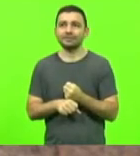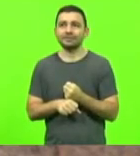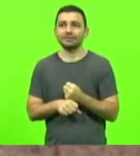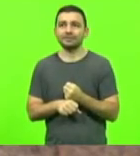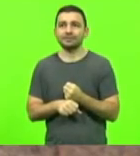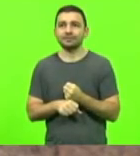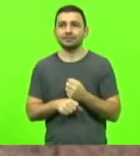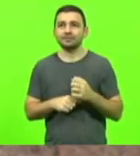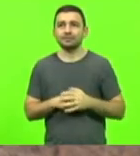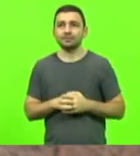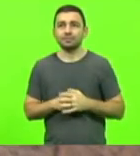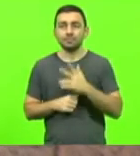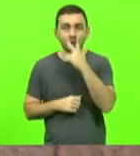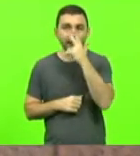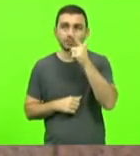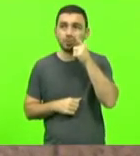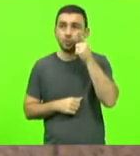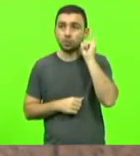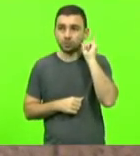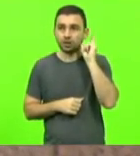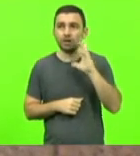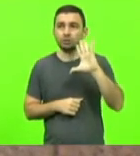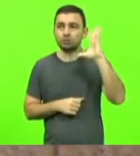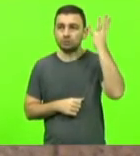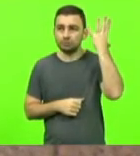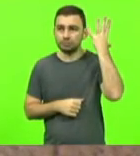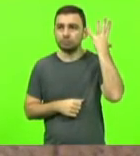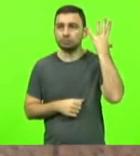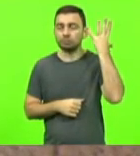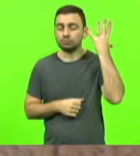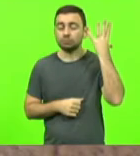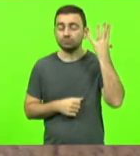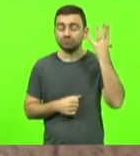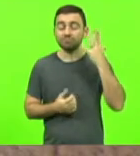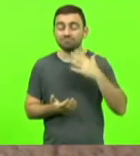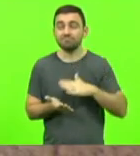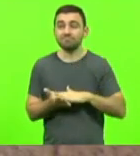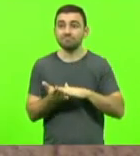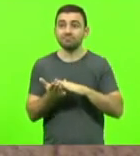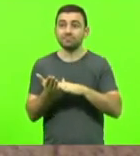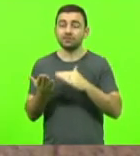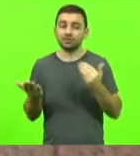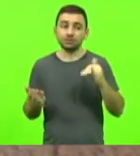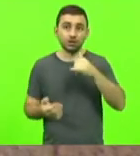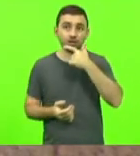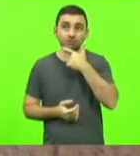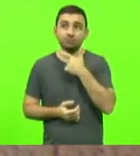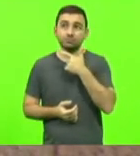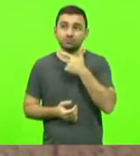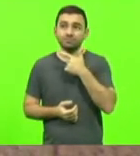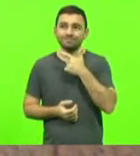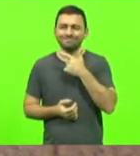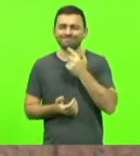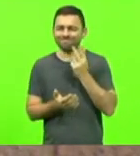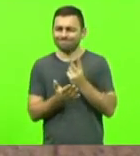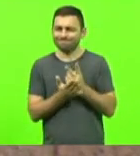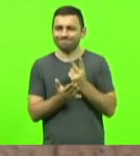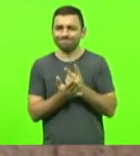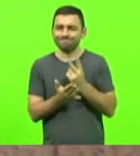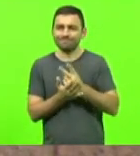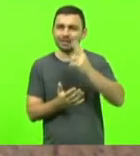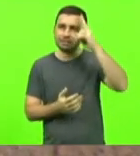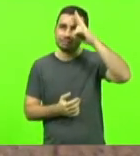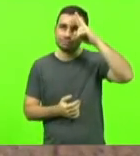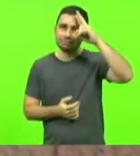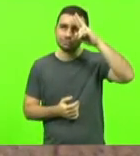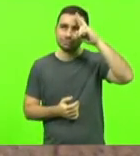foi ontem. Mas é importante, acho, parabenizar o deputado Gerri por por manter viva essa lembrança